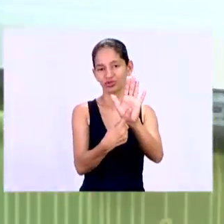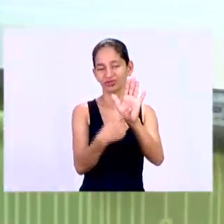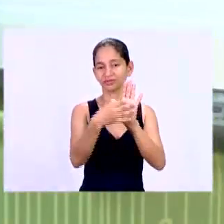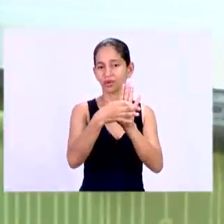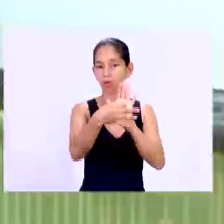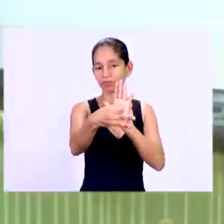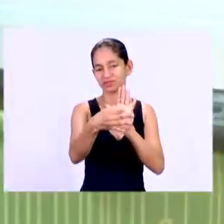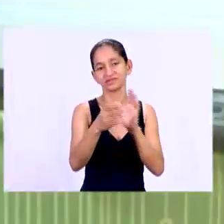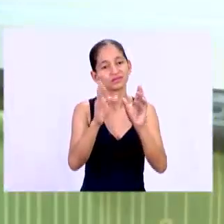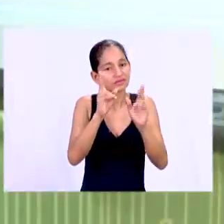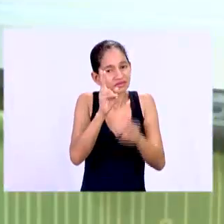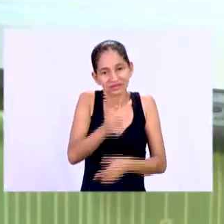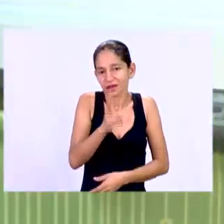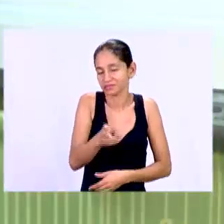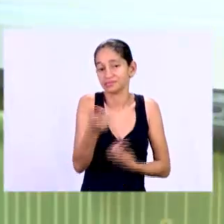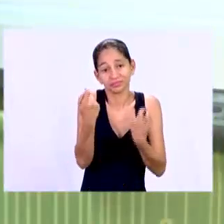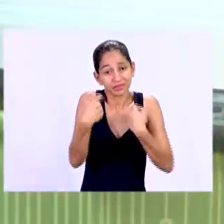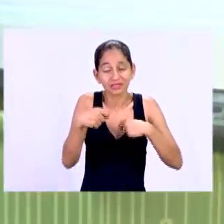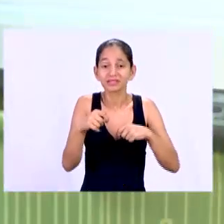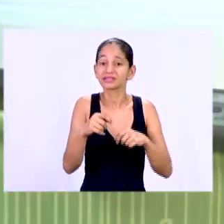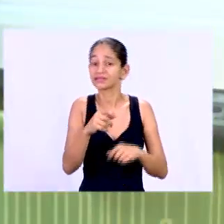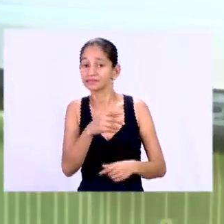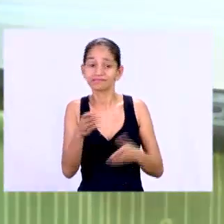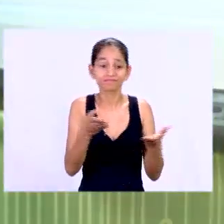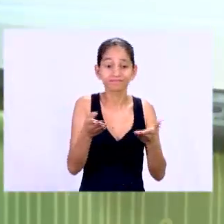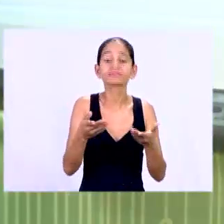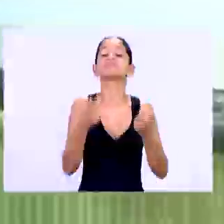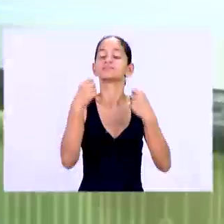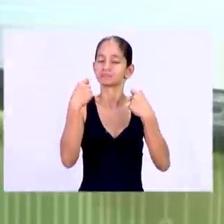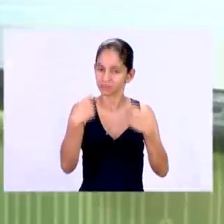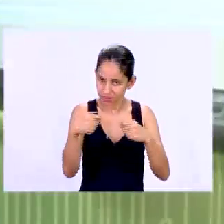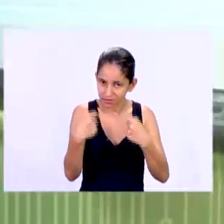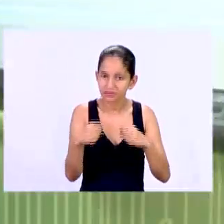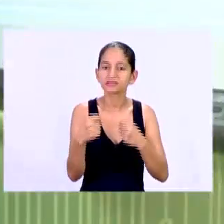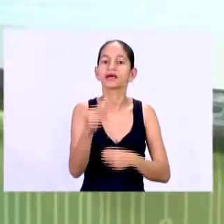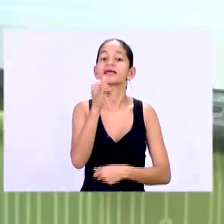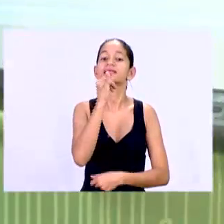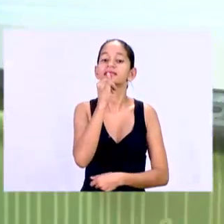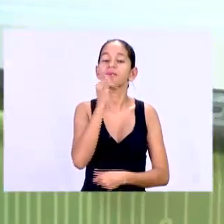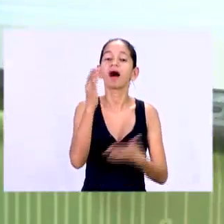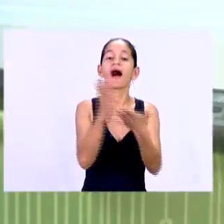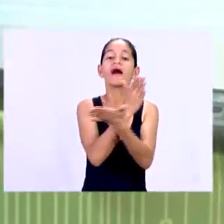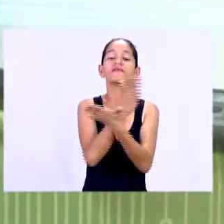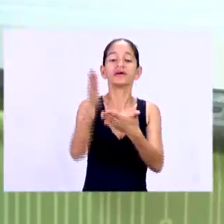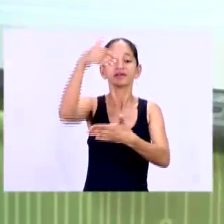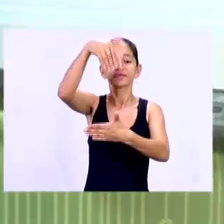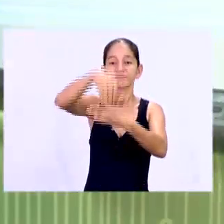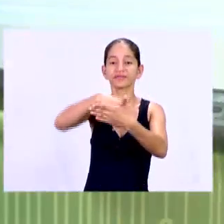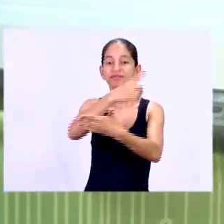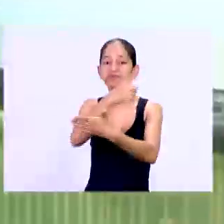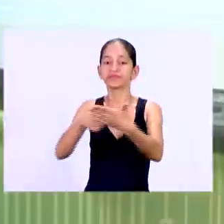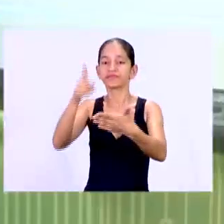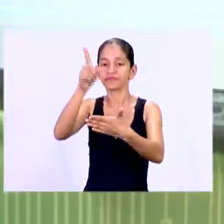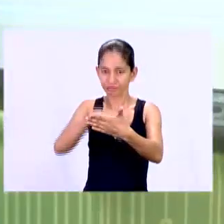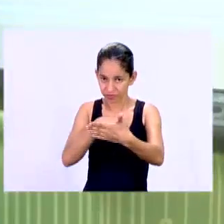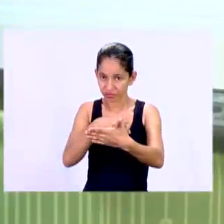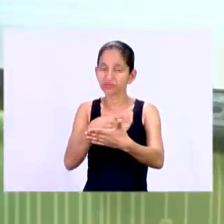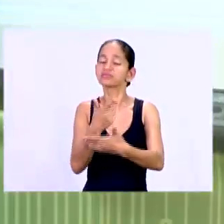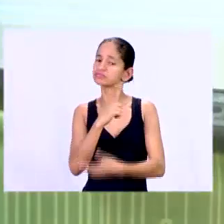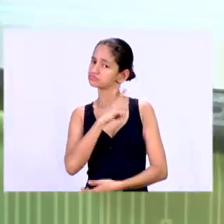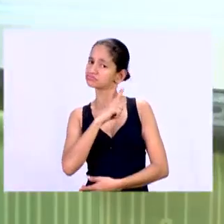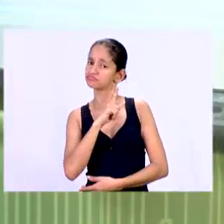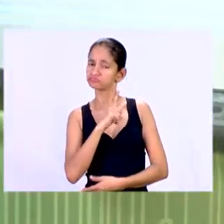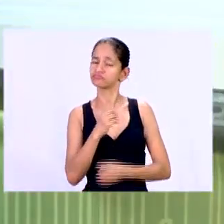nossa sociedade é que, apesar de a gente votar, muitas vezes a gente usa o nosso poder